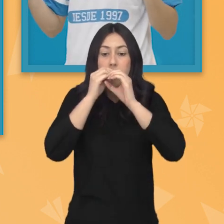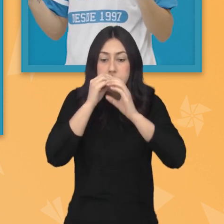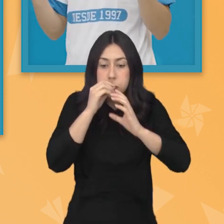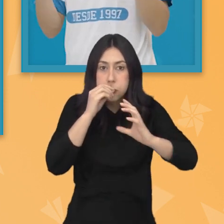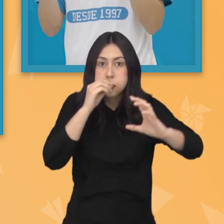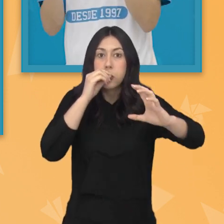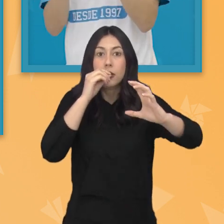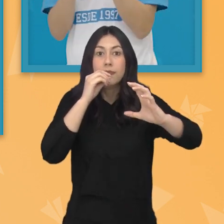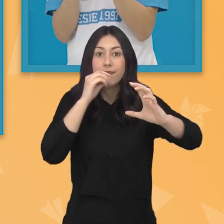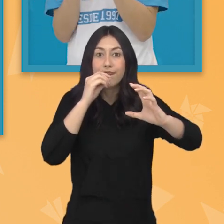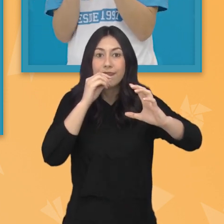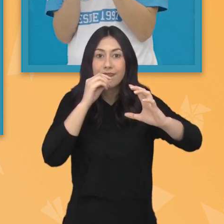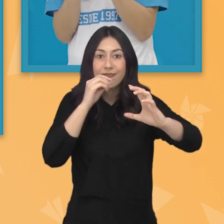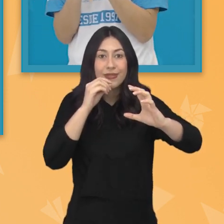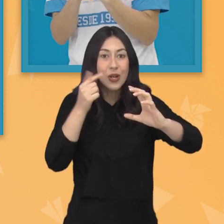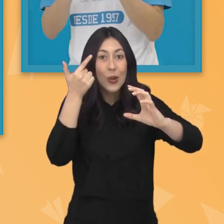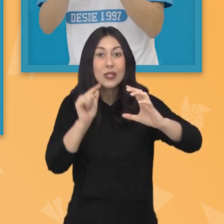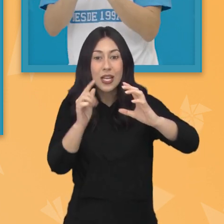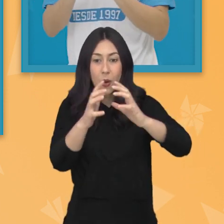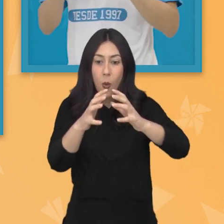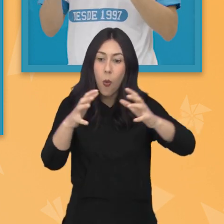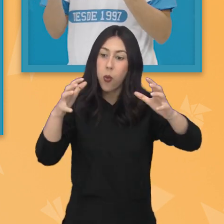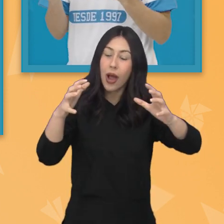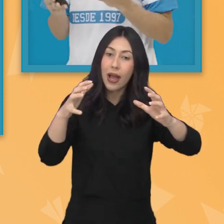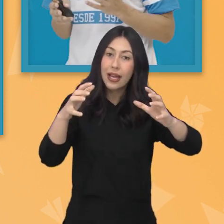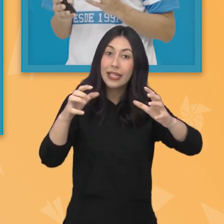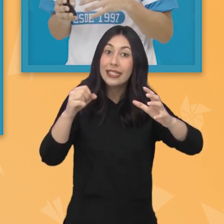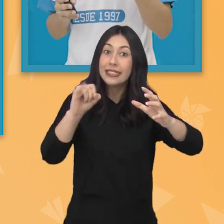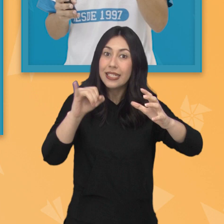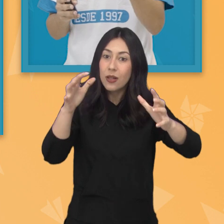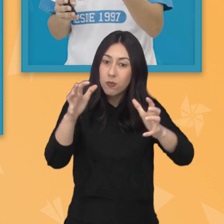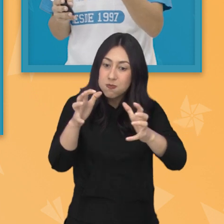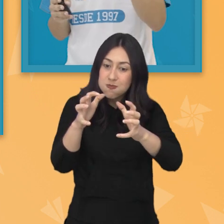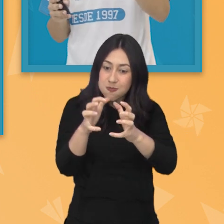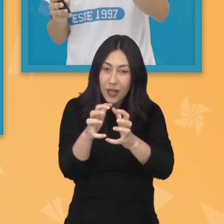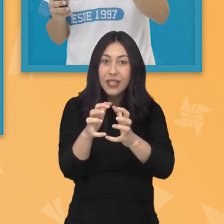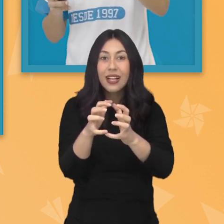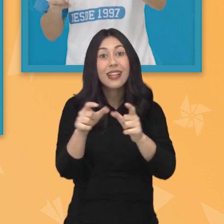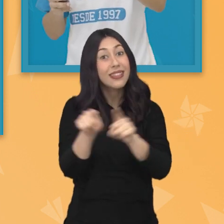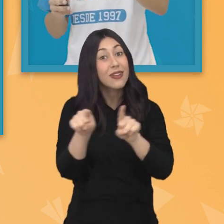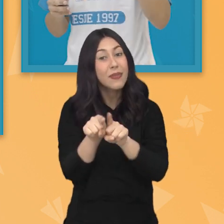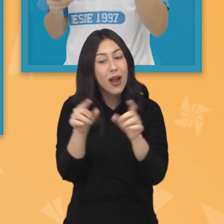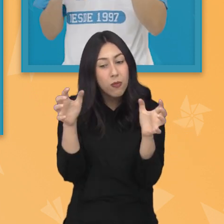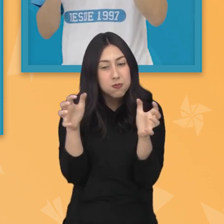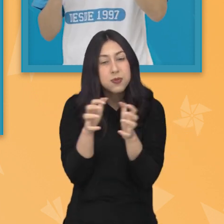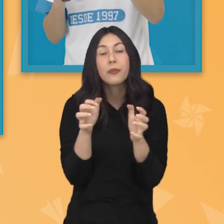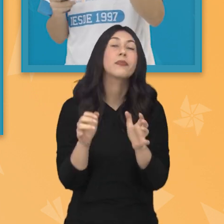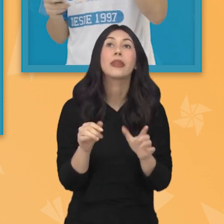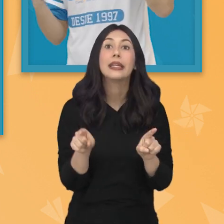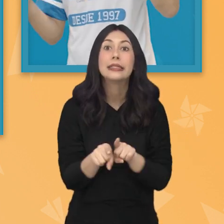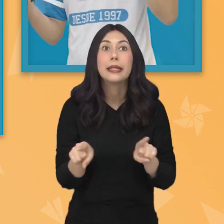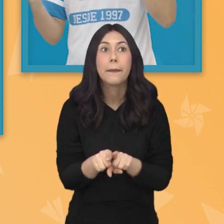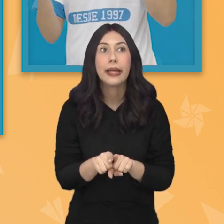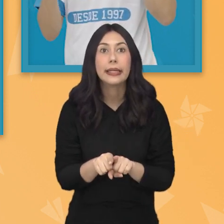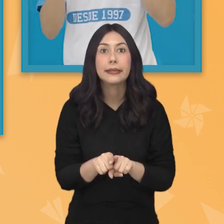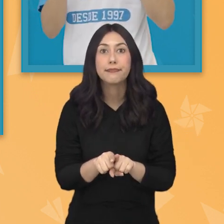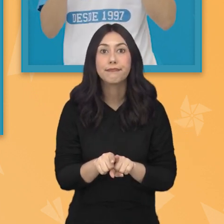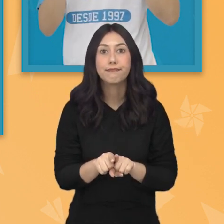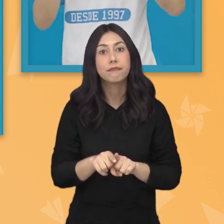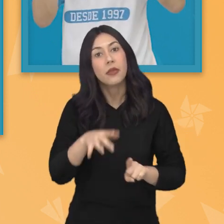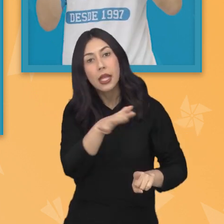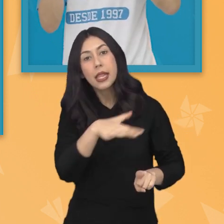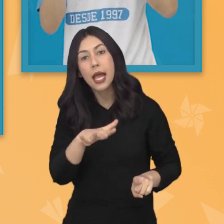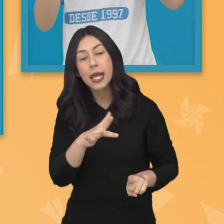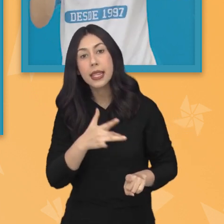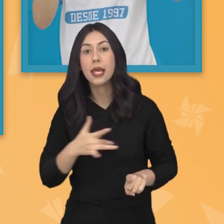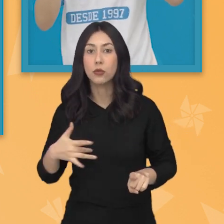daquela bexiga. Se você tentar comprimir aquela bexiga, isso também vai acontecer. Pensa também, para quem vai para a área da saúde, por exemplo, numa seringa. Enche aquela seringa